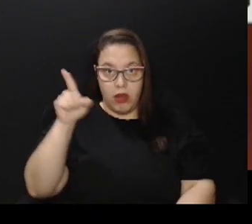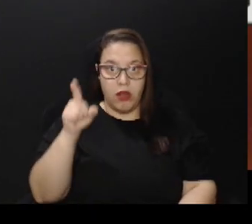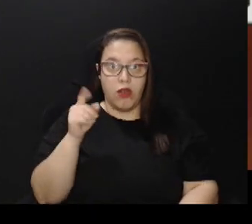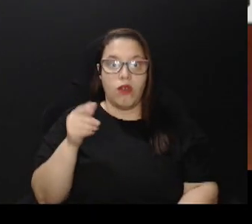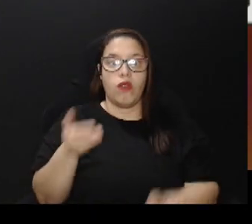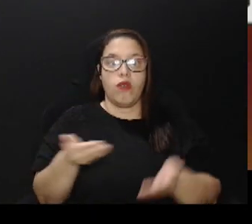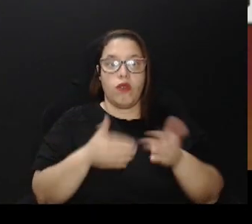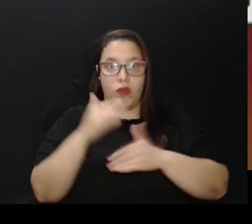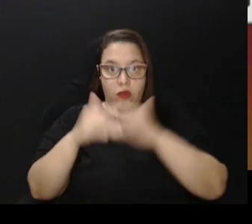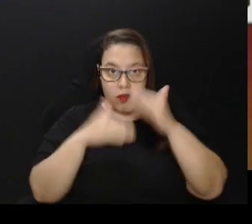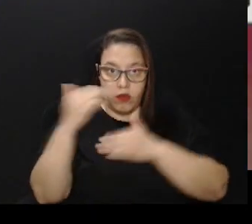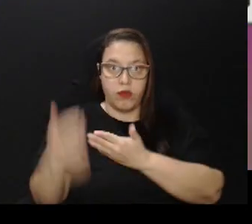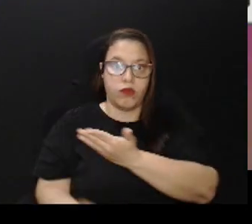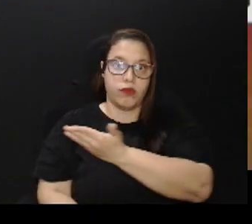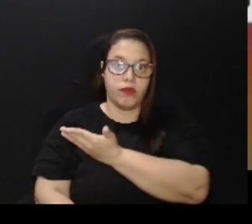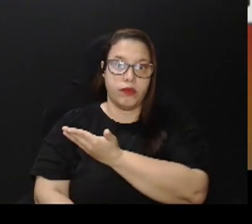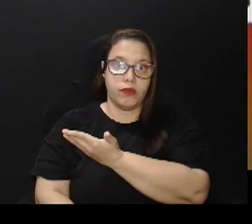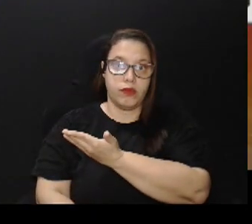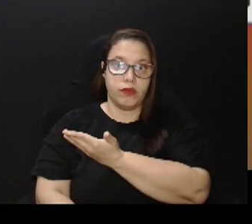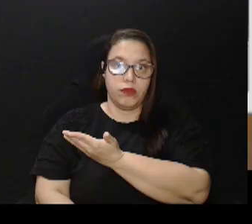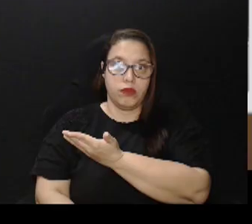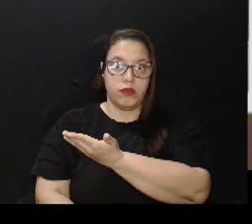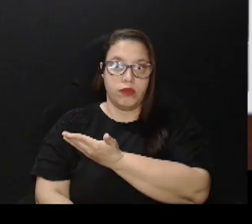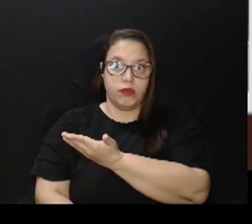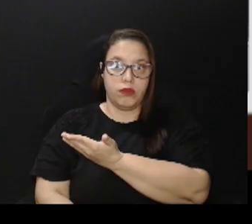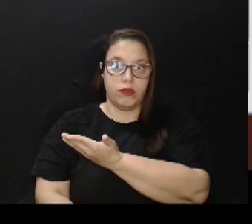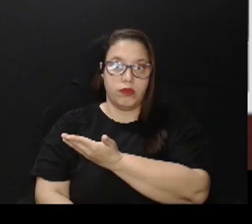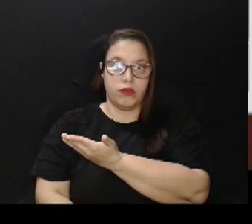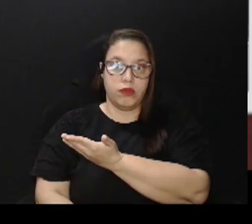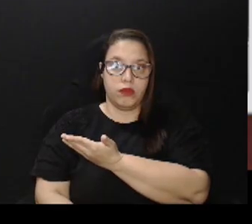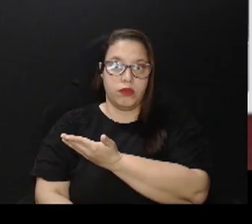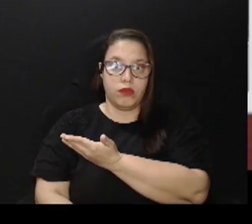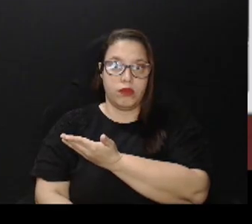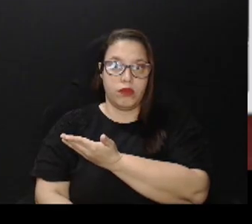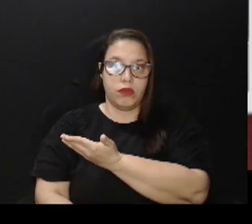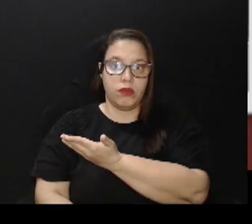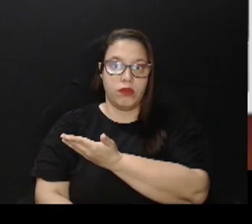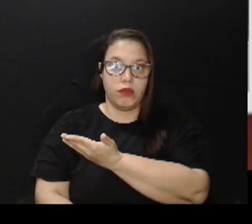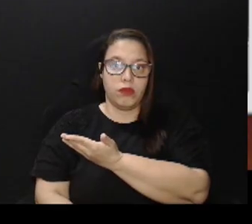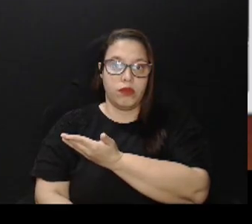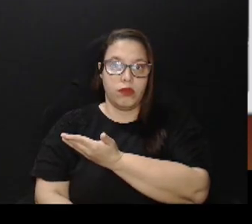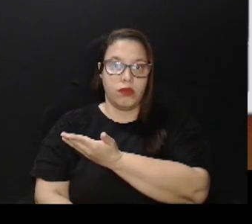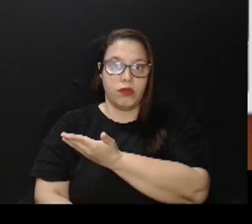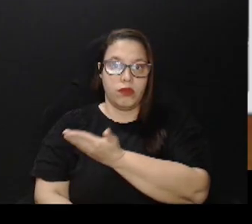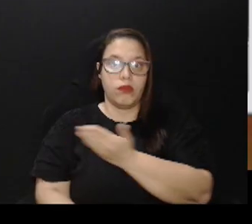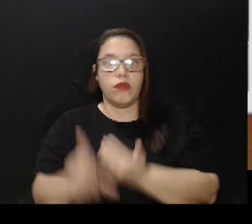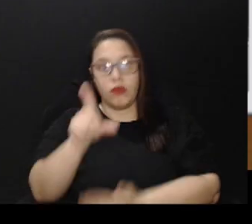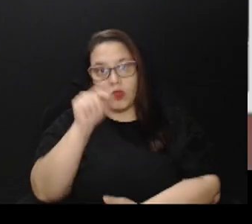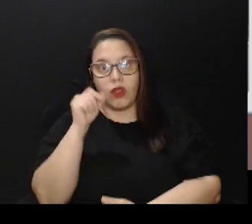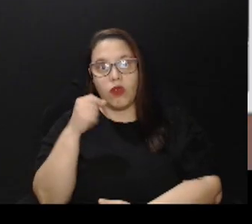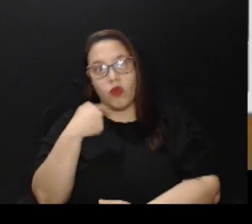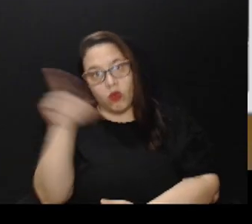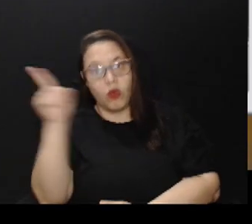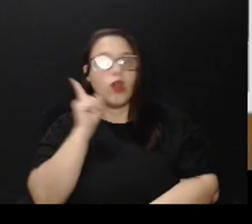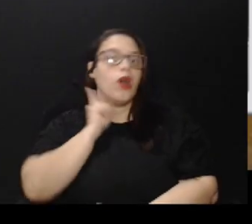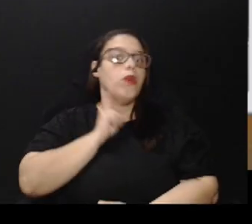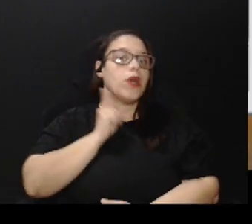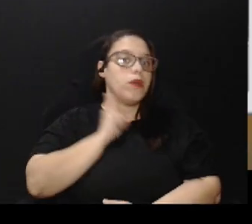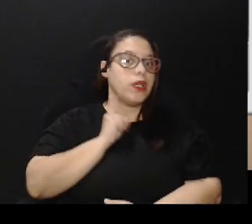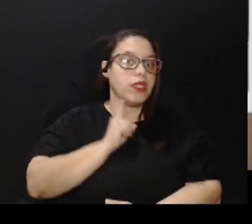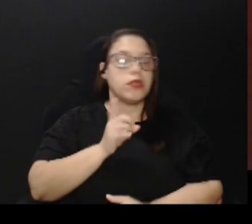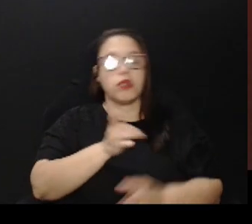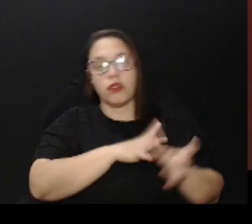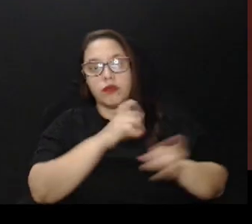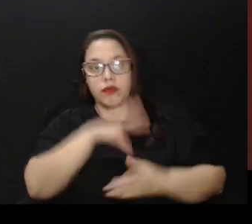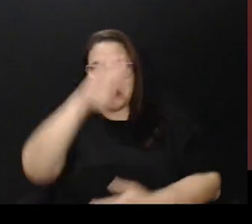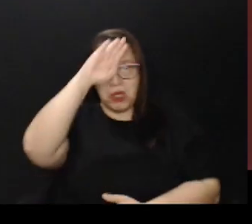uma questão da febre amarela que acabou a alternativa, né, por medo, enfim, acabou migrando